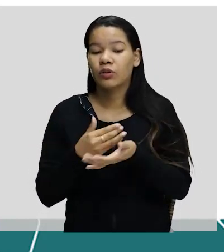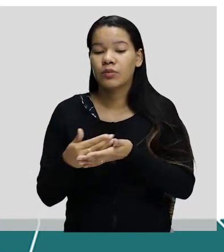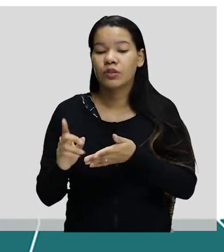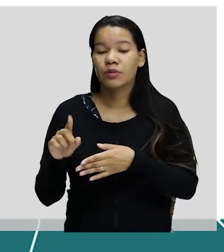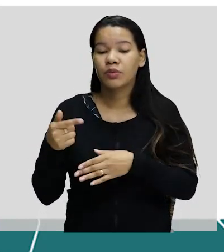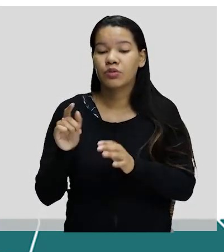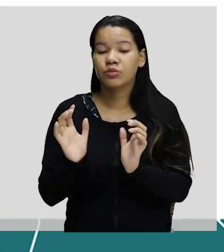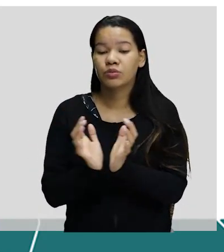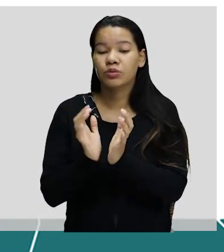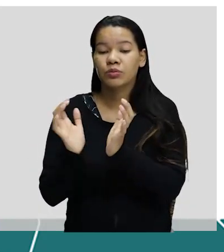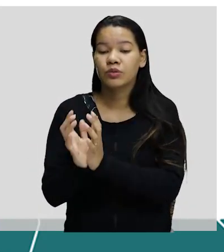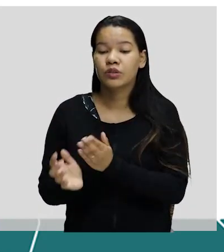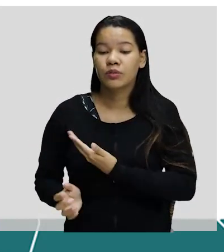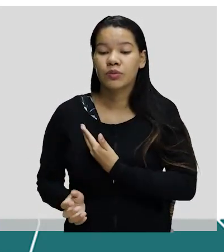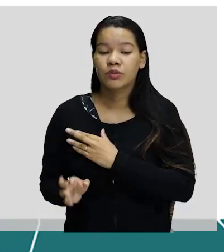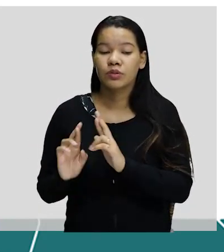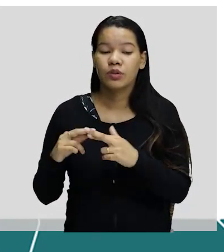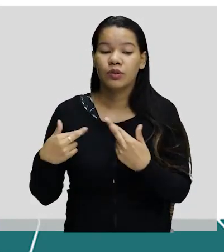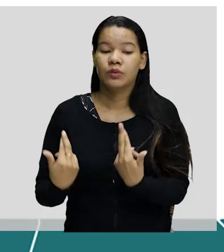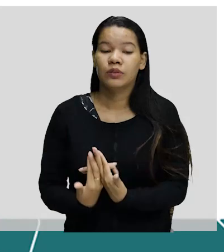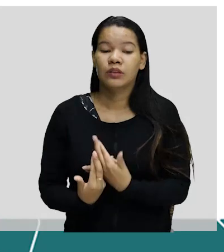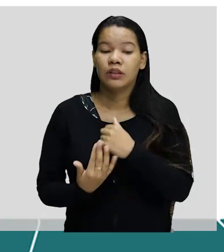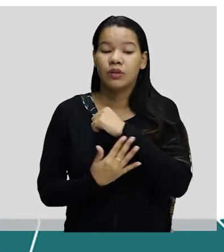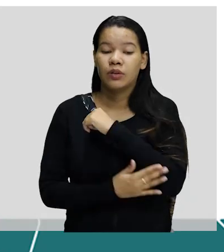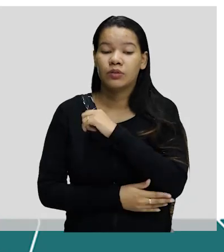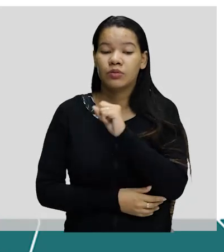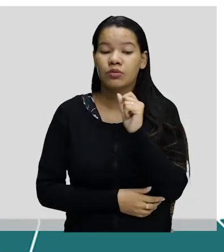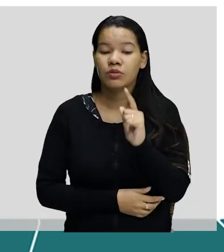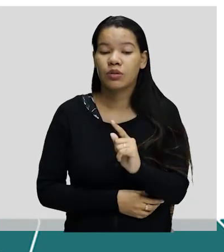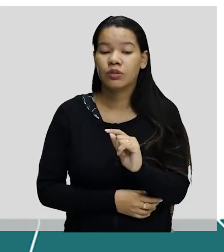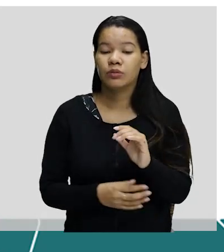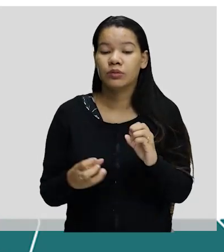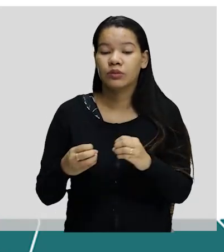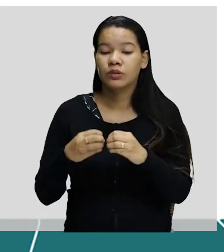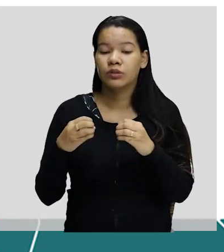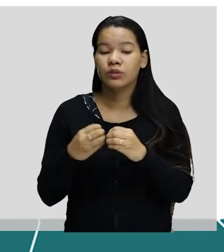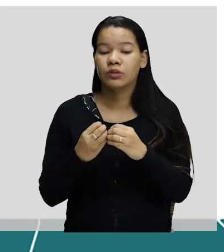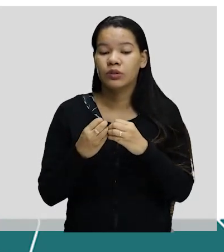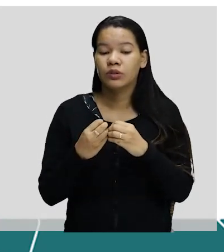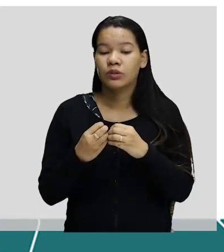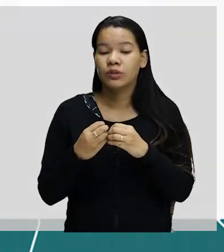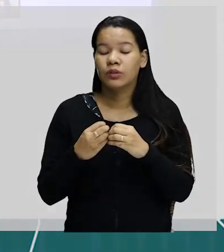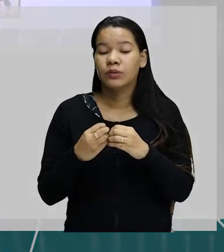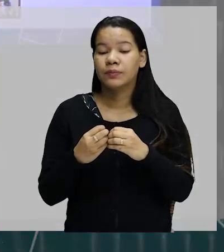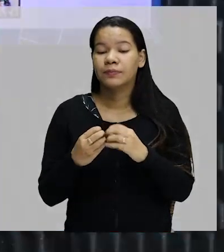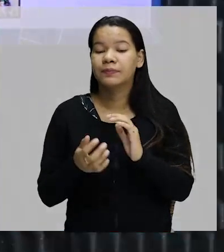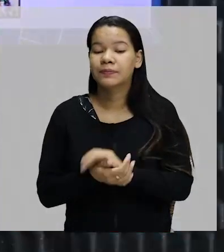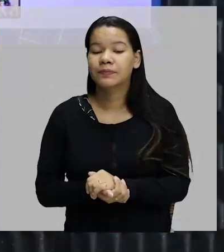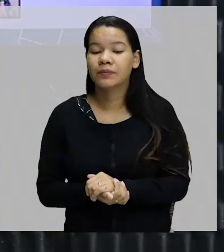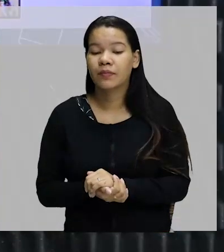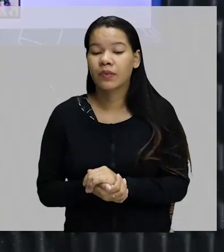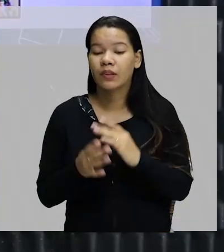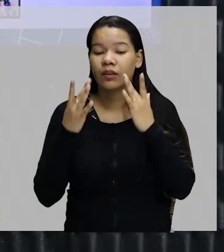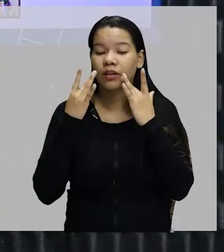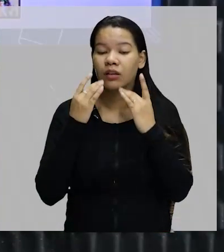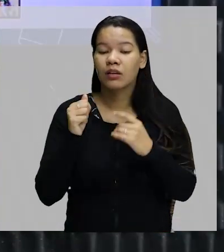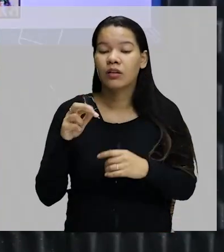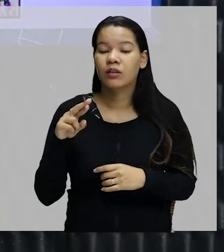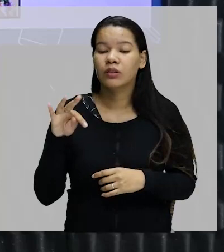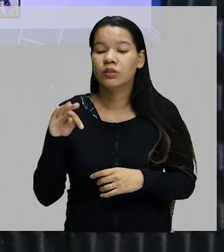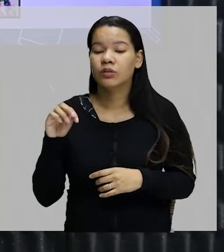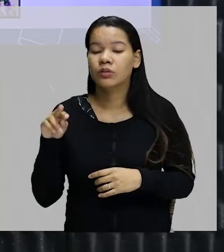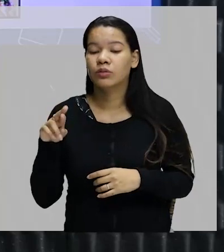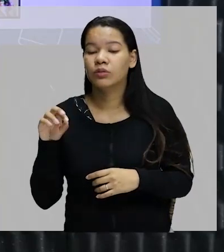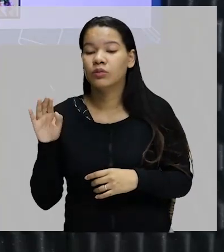Sol, nas proximidades do Teatro Arthur Azevedo, para cantar as mais diversas toadas usando apenas um violão. O